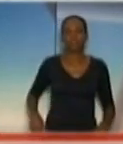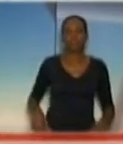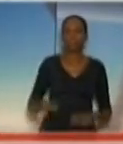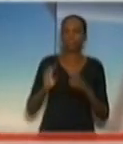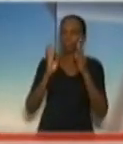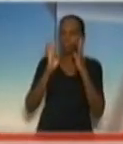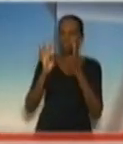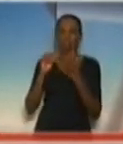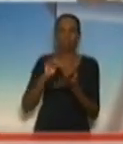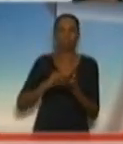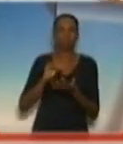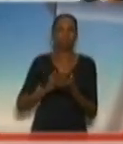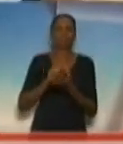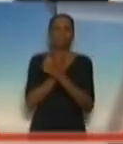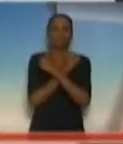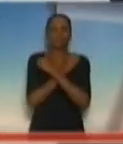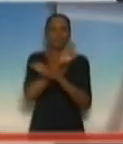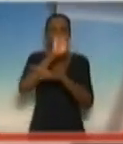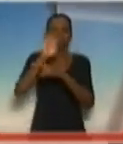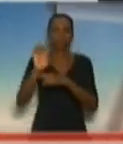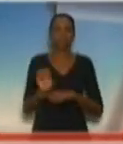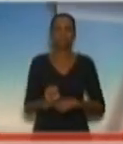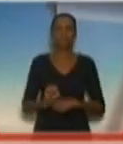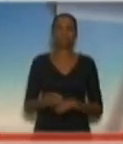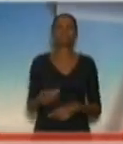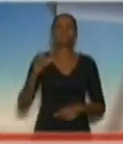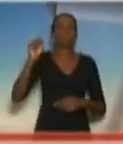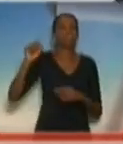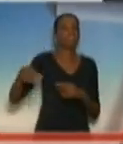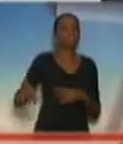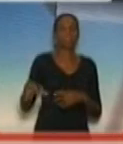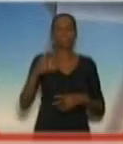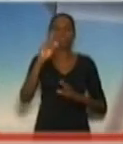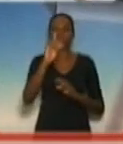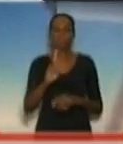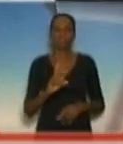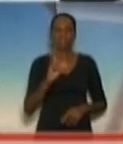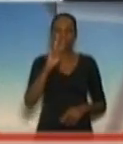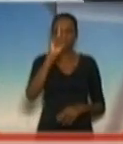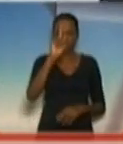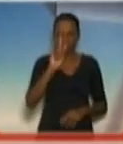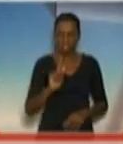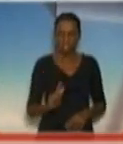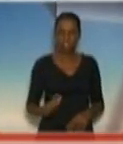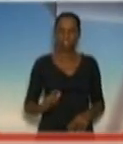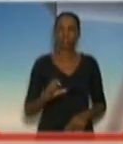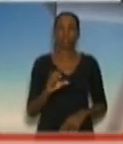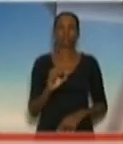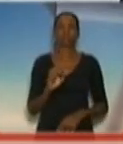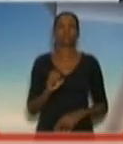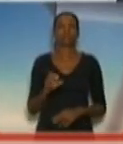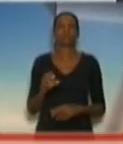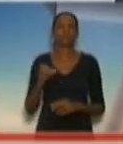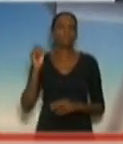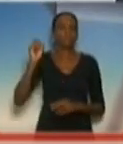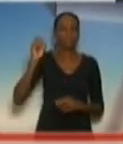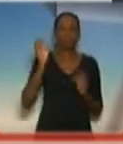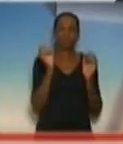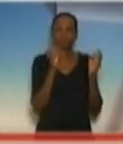do magistério estadual, a desvalorização dos gestores, mas a